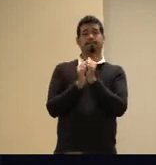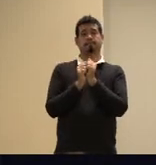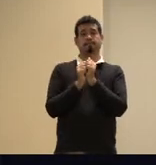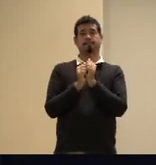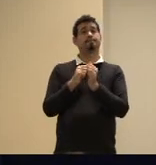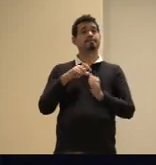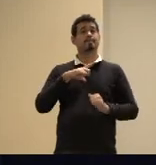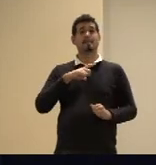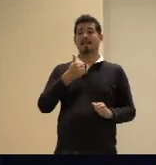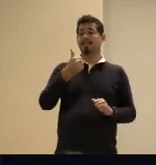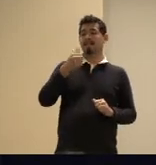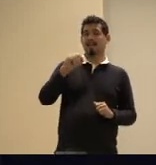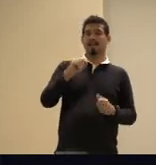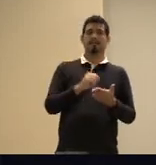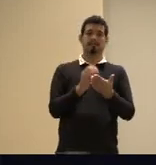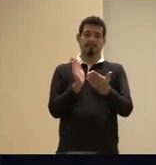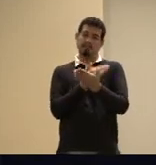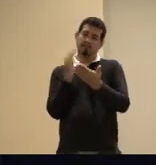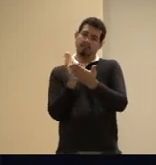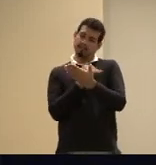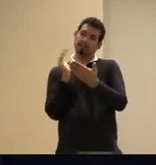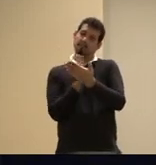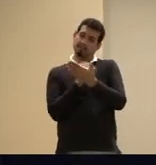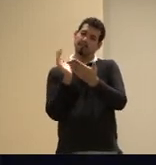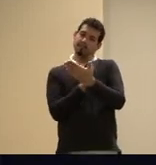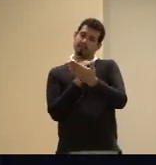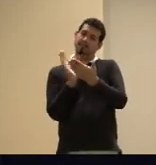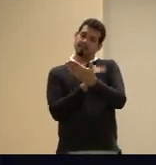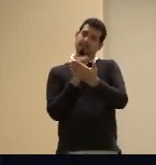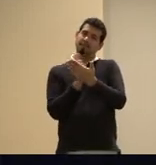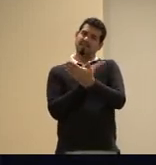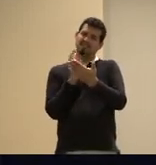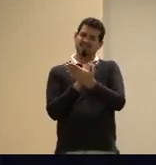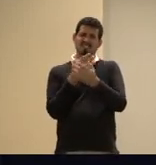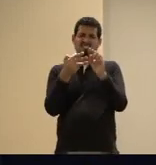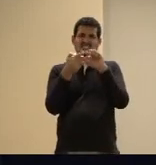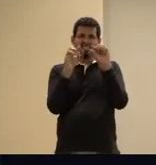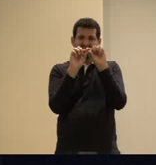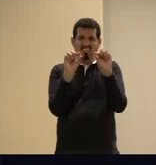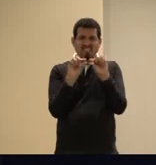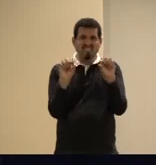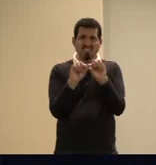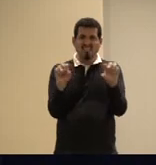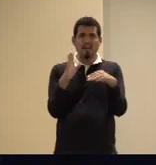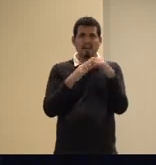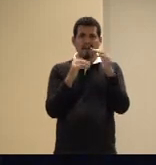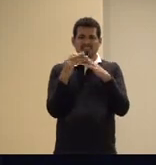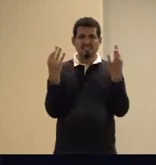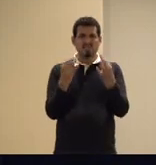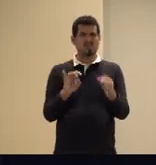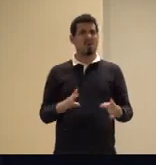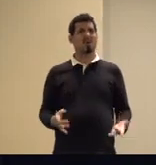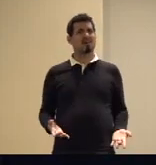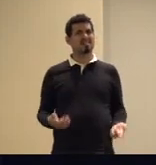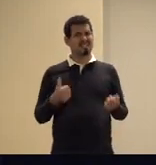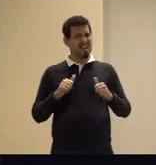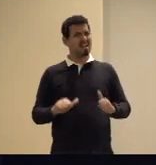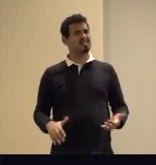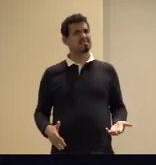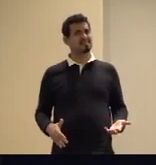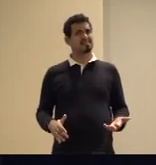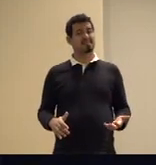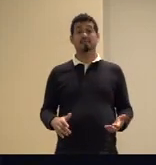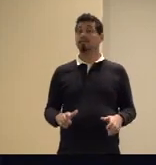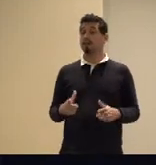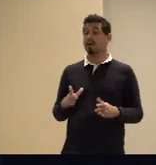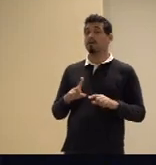tem 10 páginas de doutrina, 5 páginas de jurisprudência e 3 linhas do caso concreto. Aqui, nesta área, mais